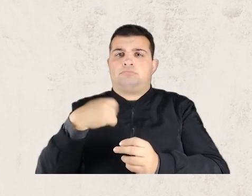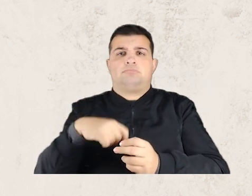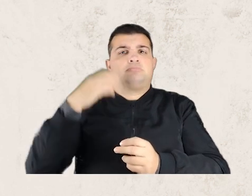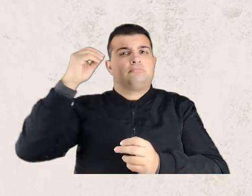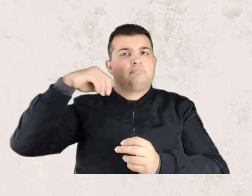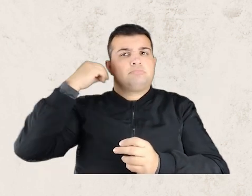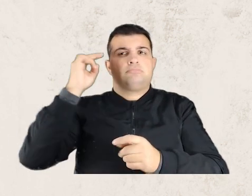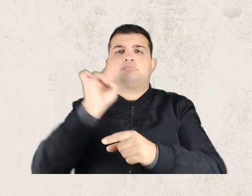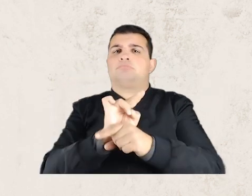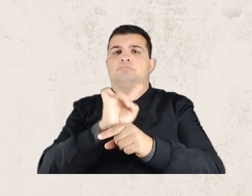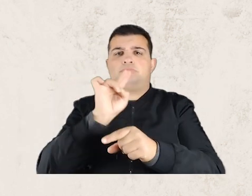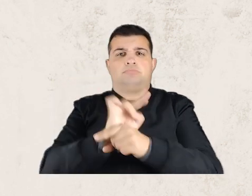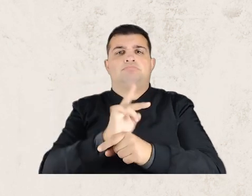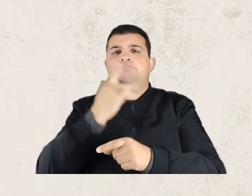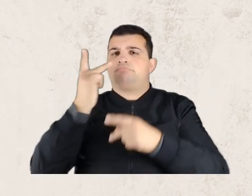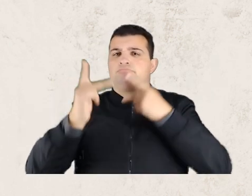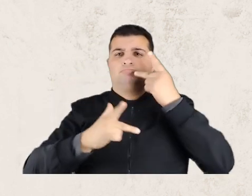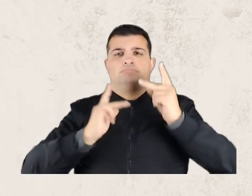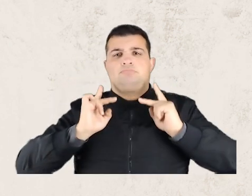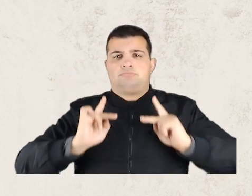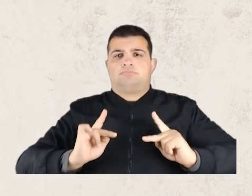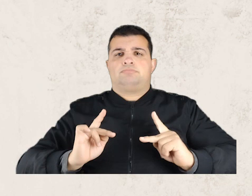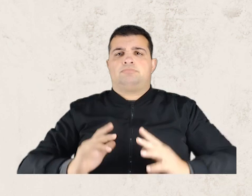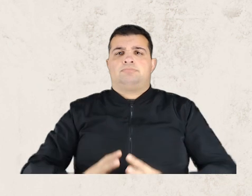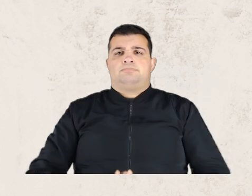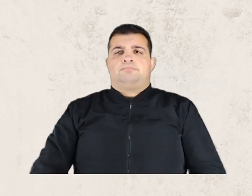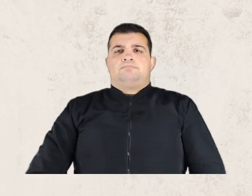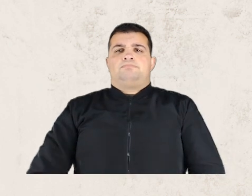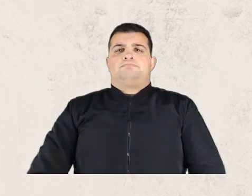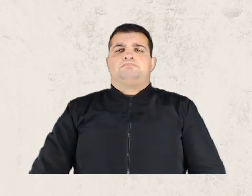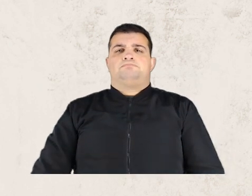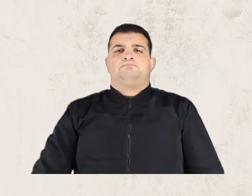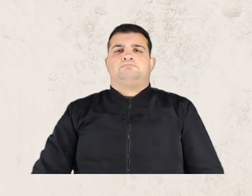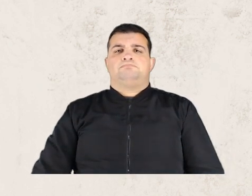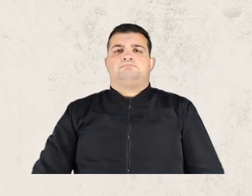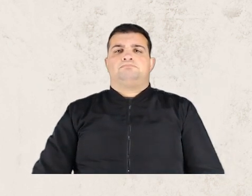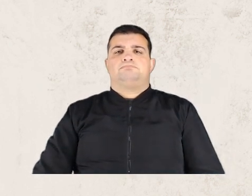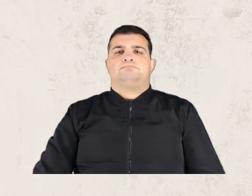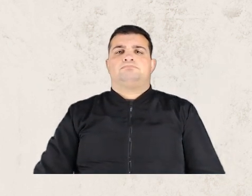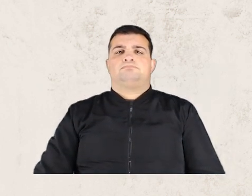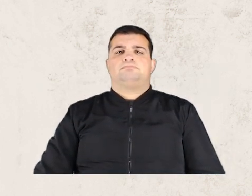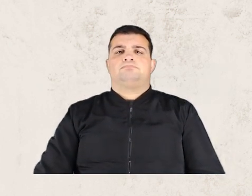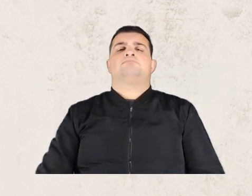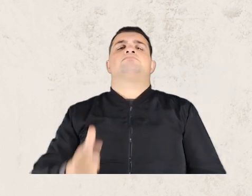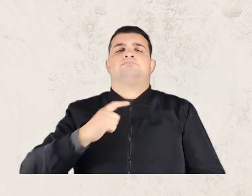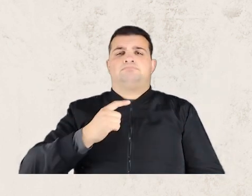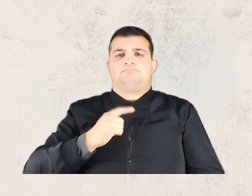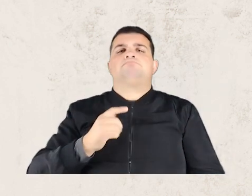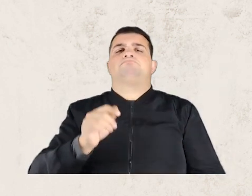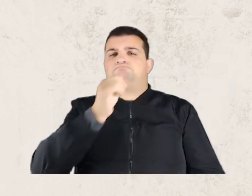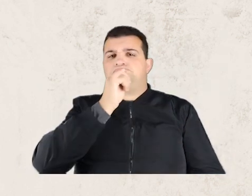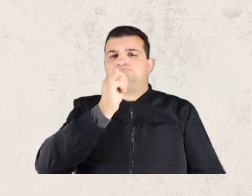brasileira, esta gente pobre, esta gente preta, essa gente de cabelo crespo, essa gente severina, nós precisamos de